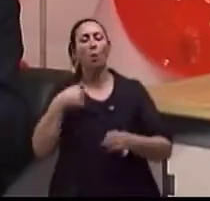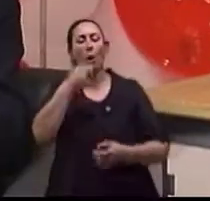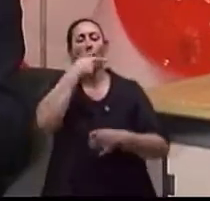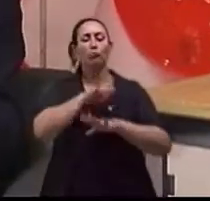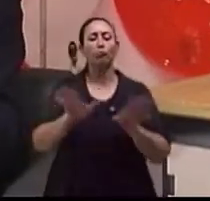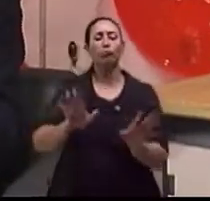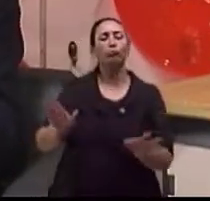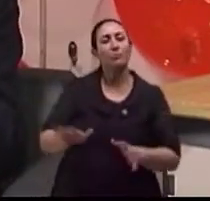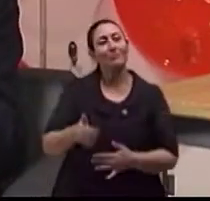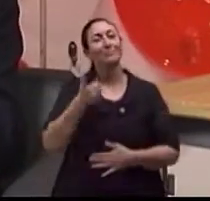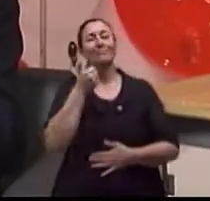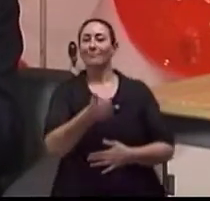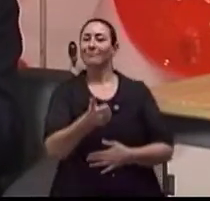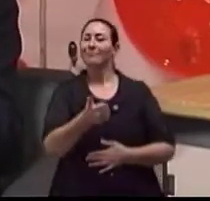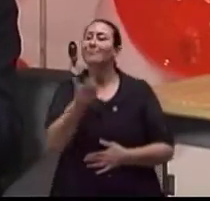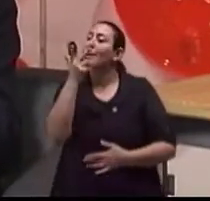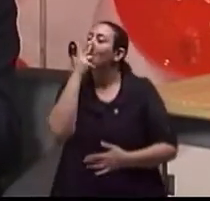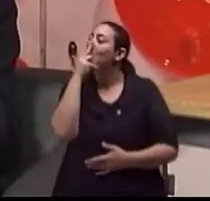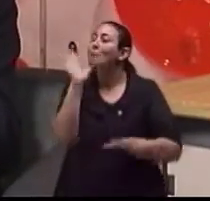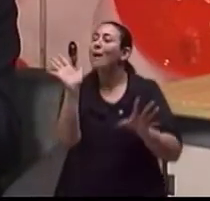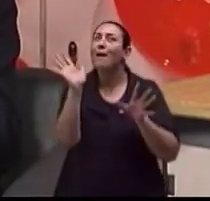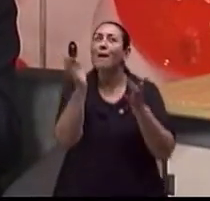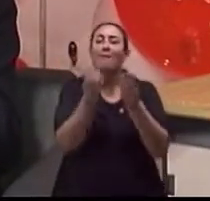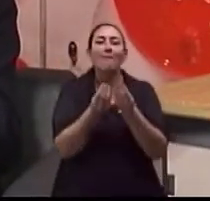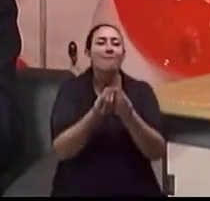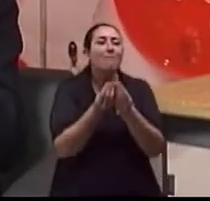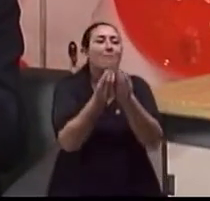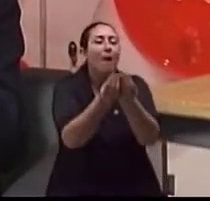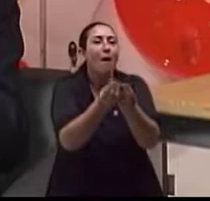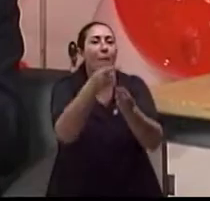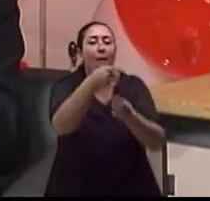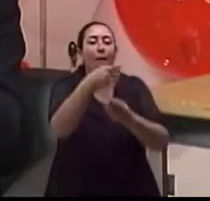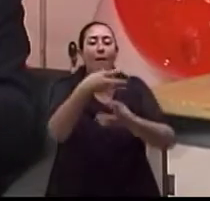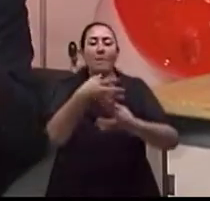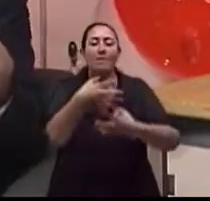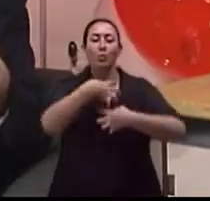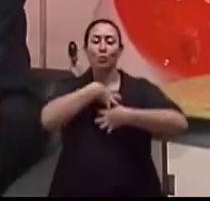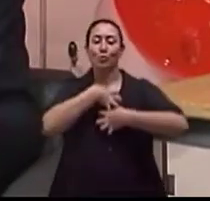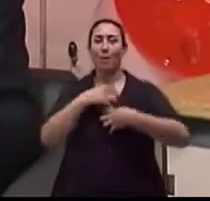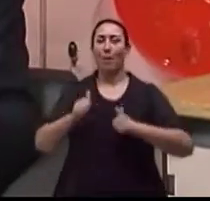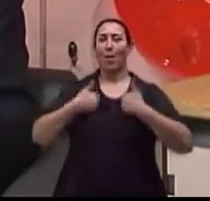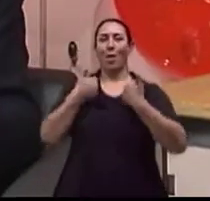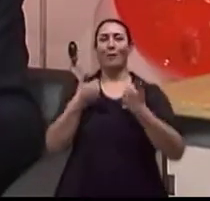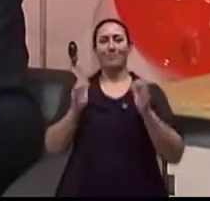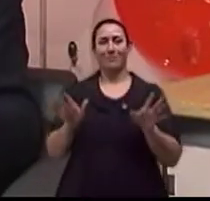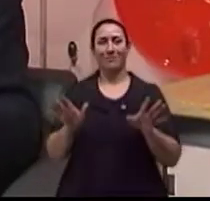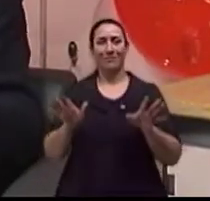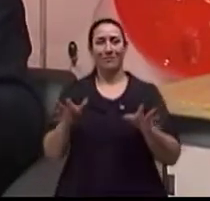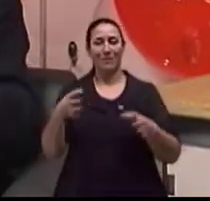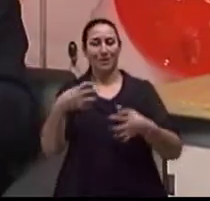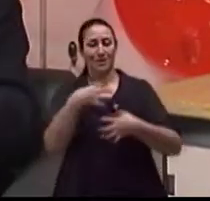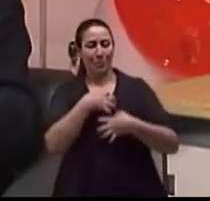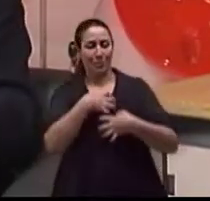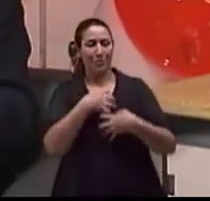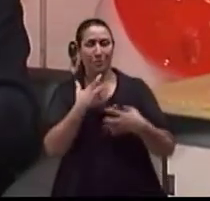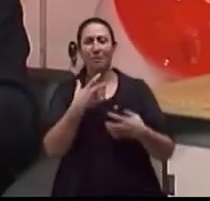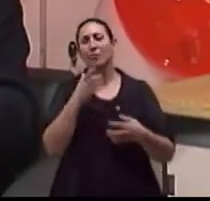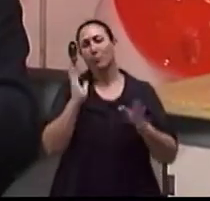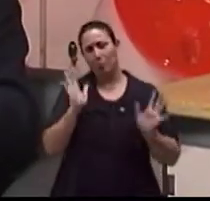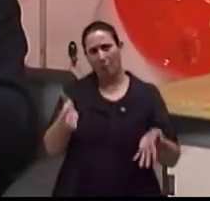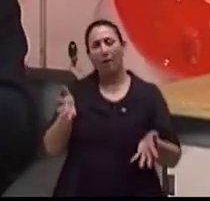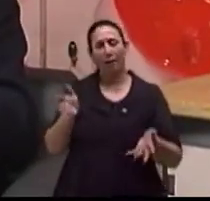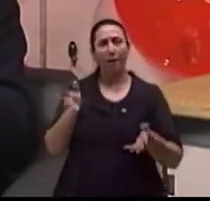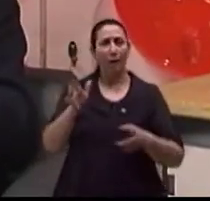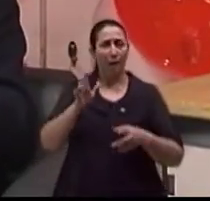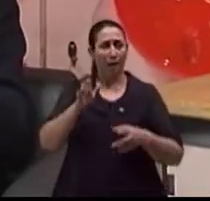então muitas vezes a gente usa essa medicação para que ele possa se sentir tranquilo teve